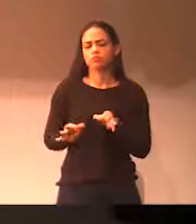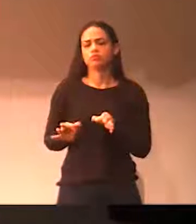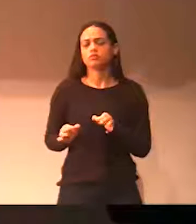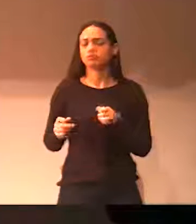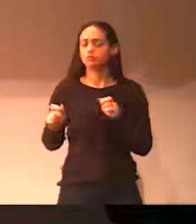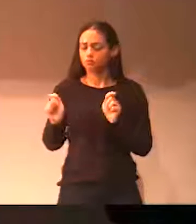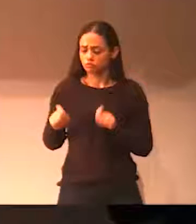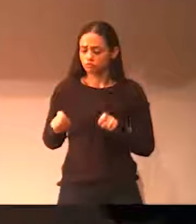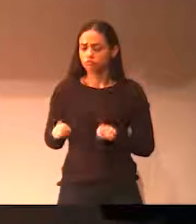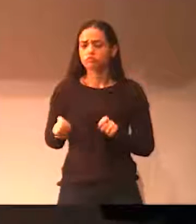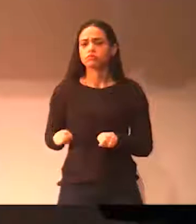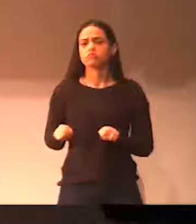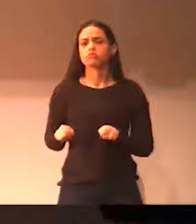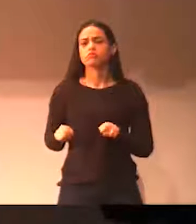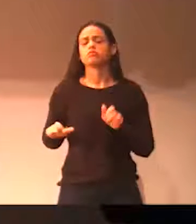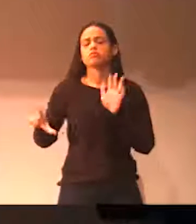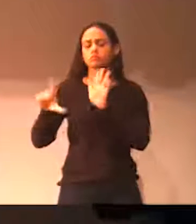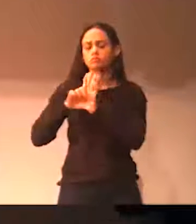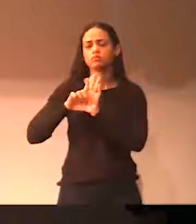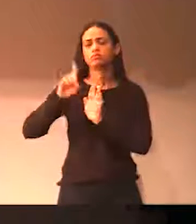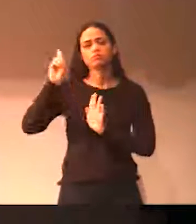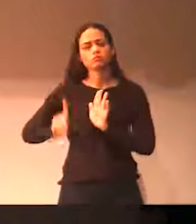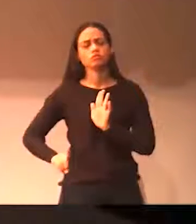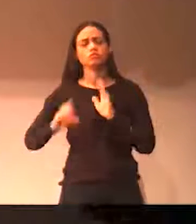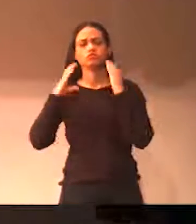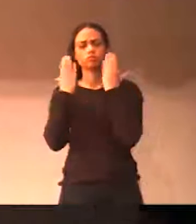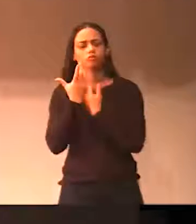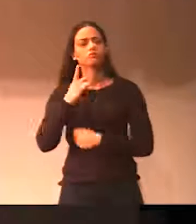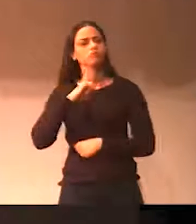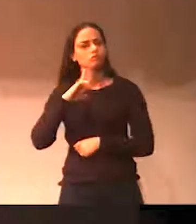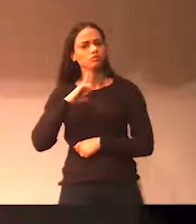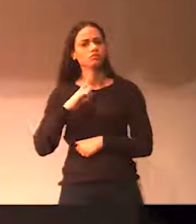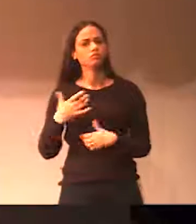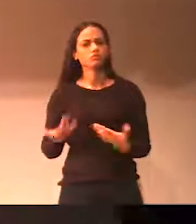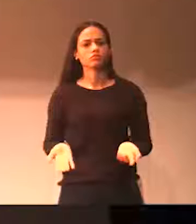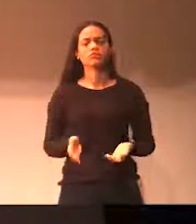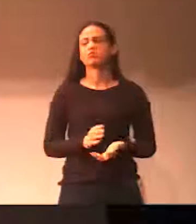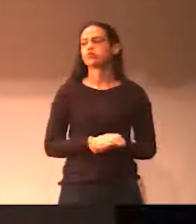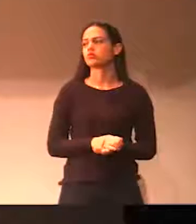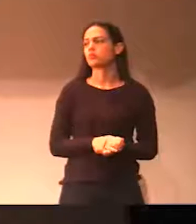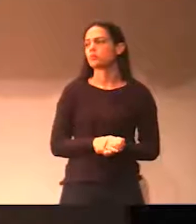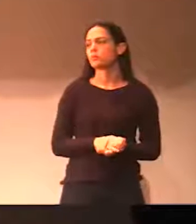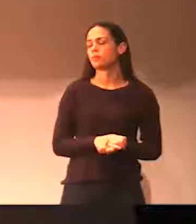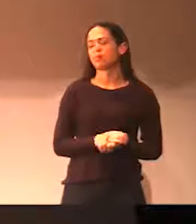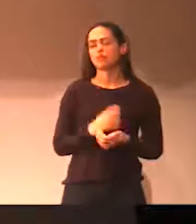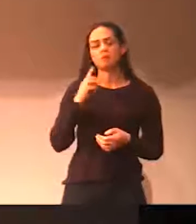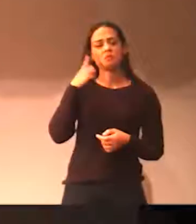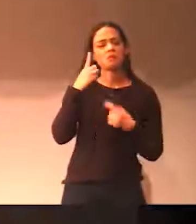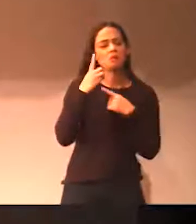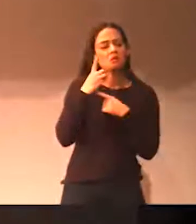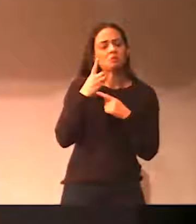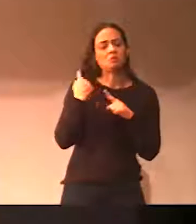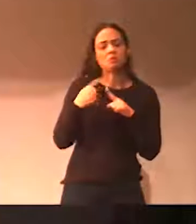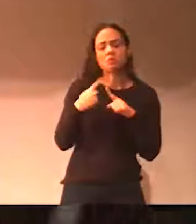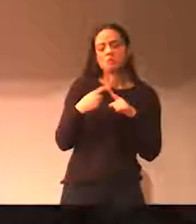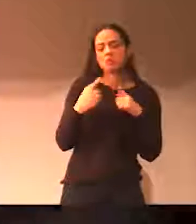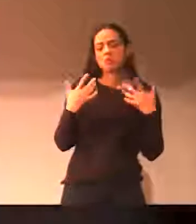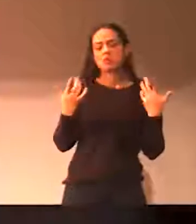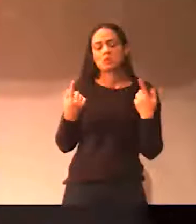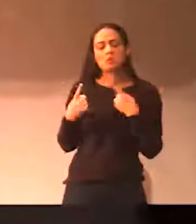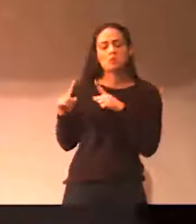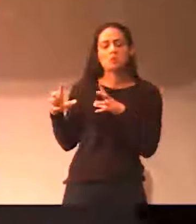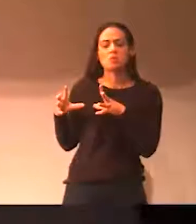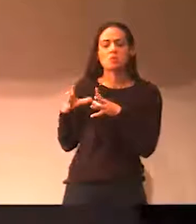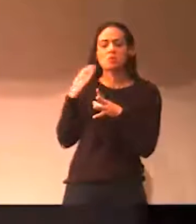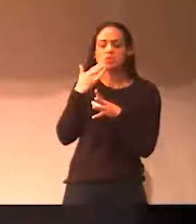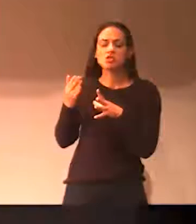isso. Isso é uma autonomia nossa, isso é um direito que a Câmara tem que exercer. Né? Não sei se o advogado fez isso por má fé ou para nos